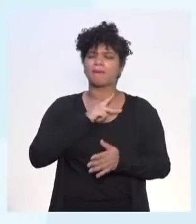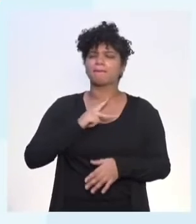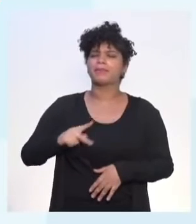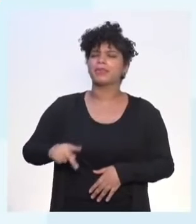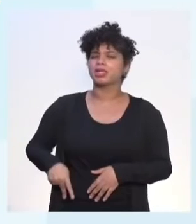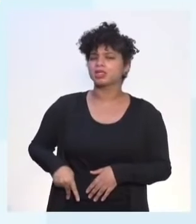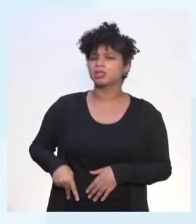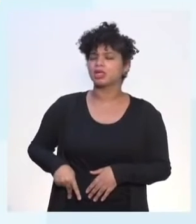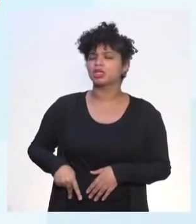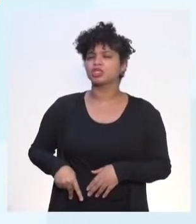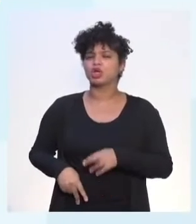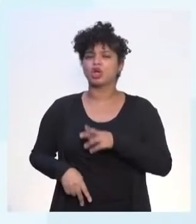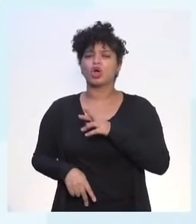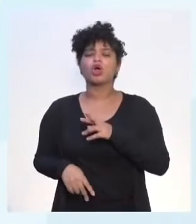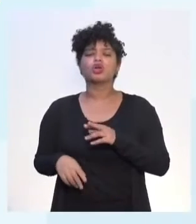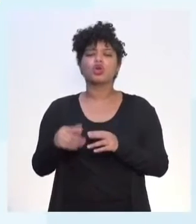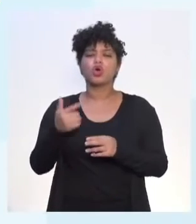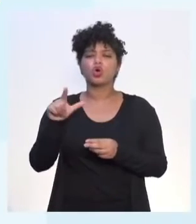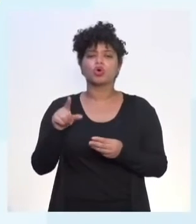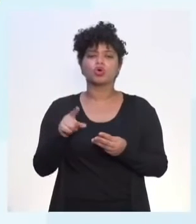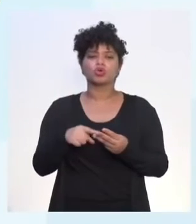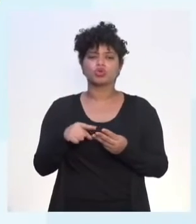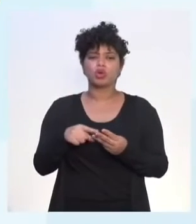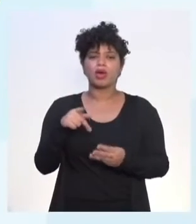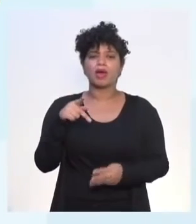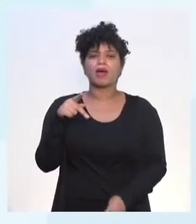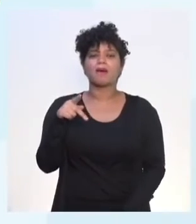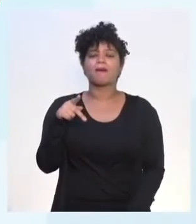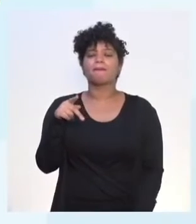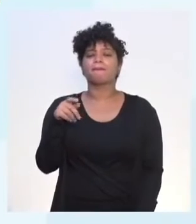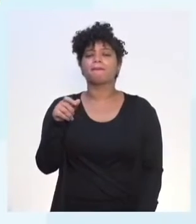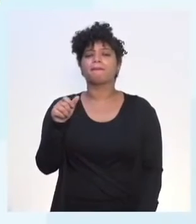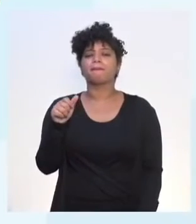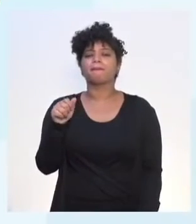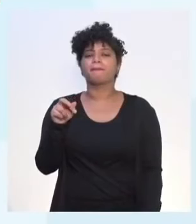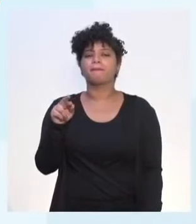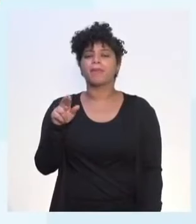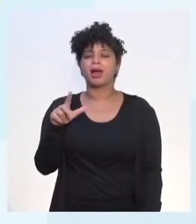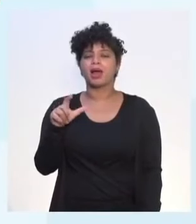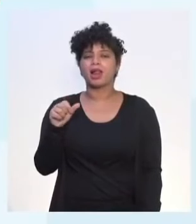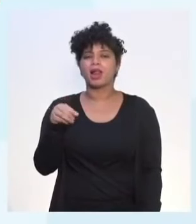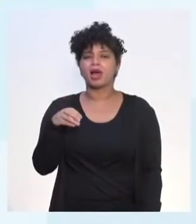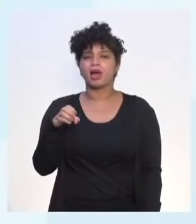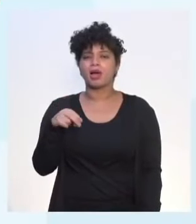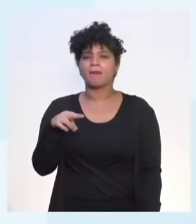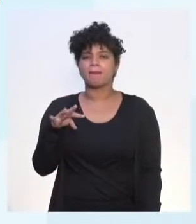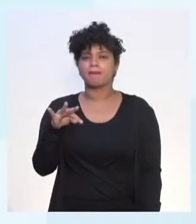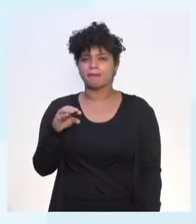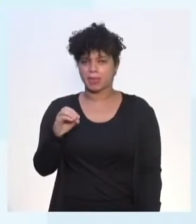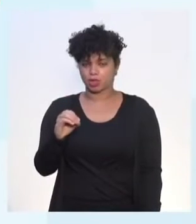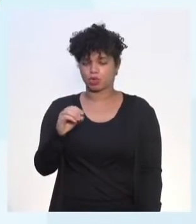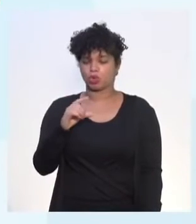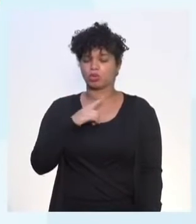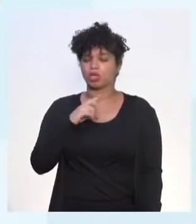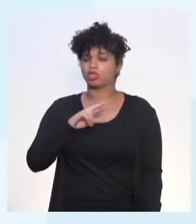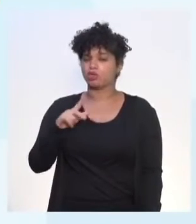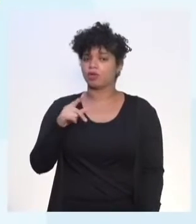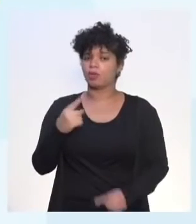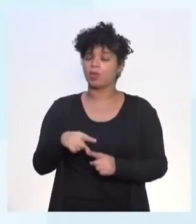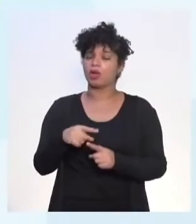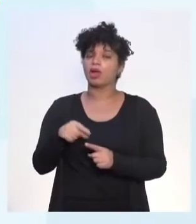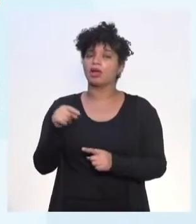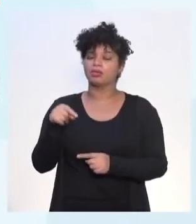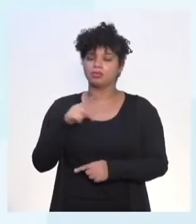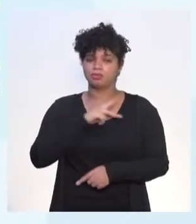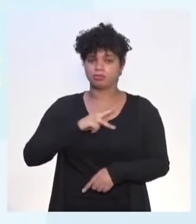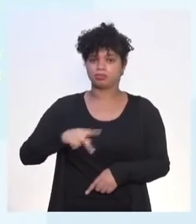do presidencialismo e do parlamentarismo. Presidencialismo, nesse caso, o presidente é chefe de